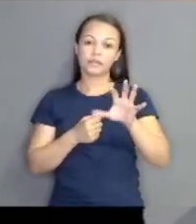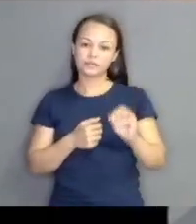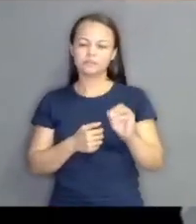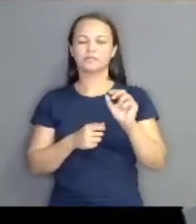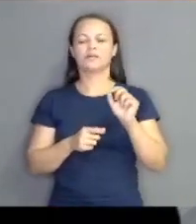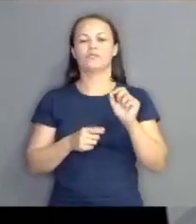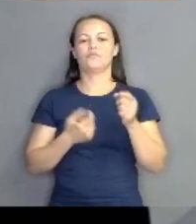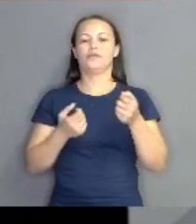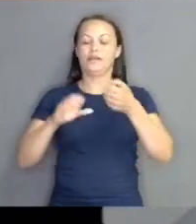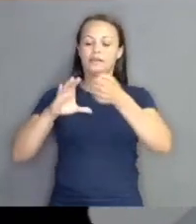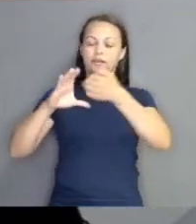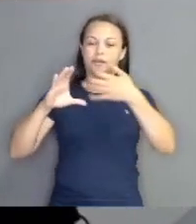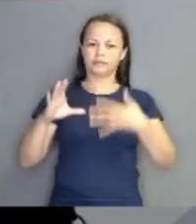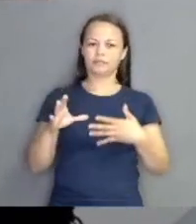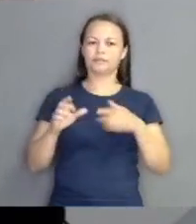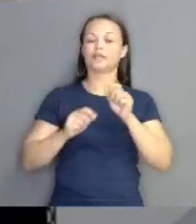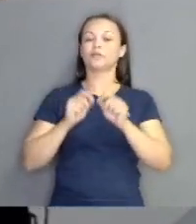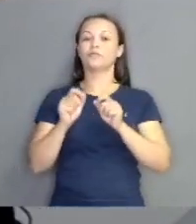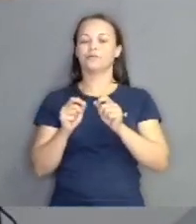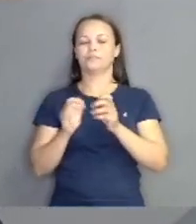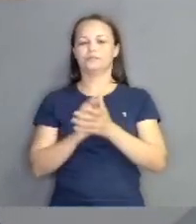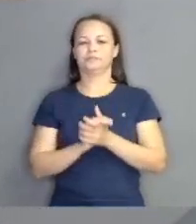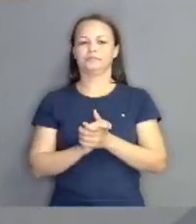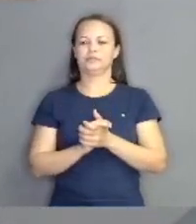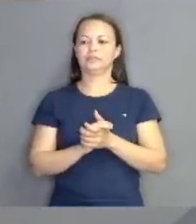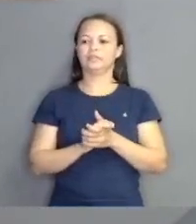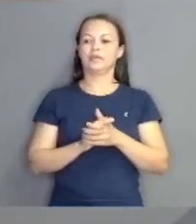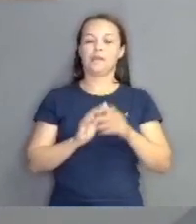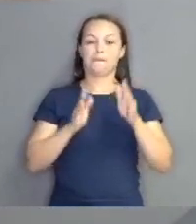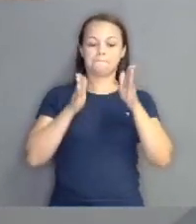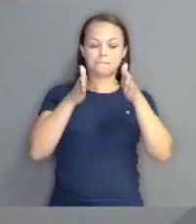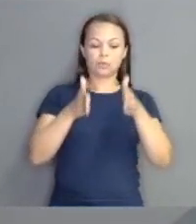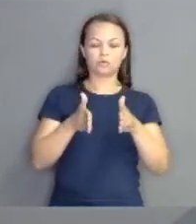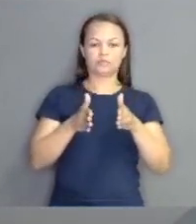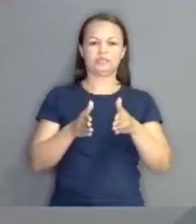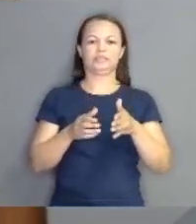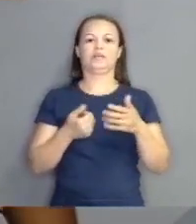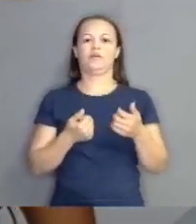maneira: posição, base 10,